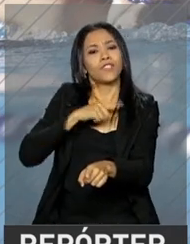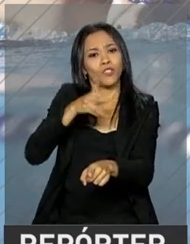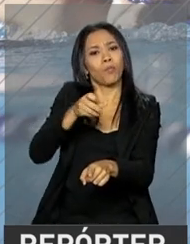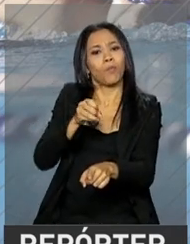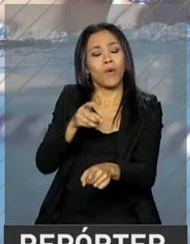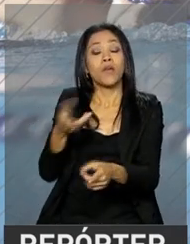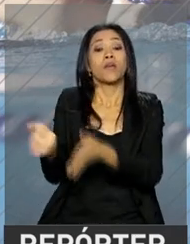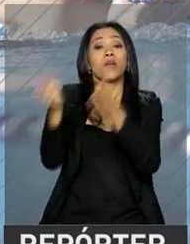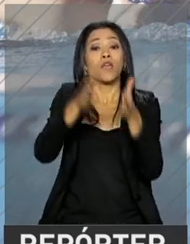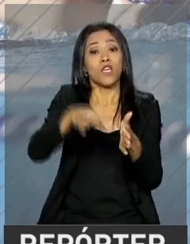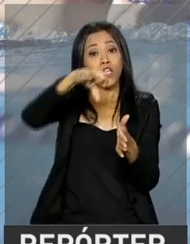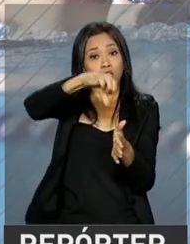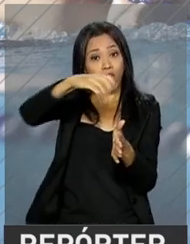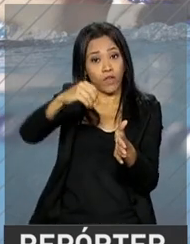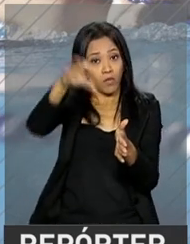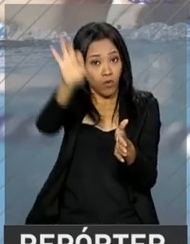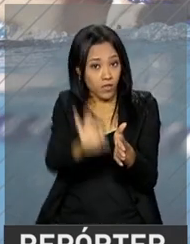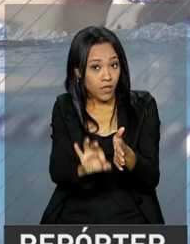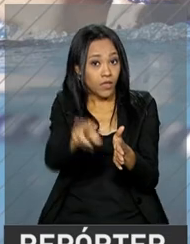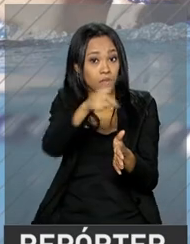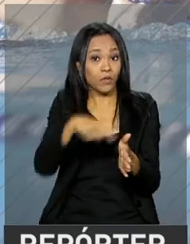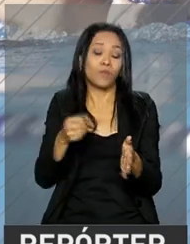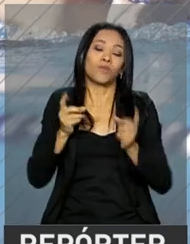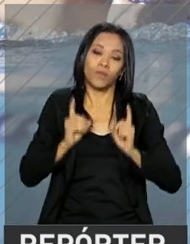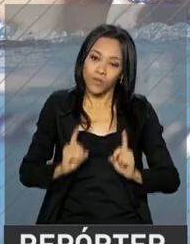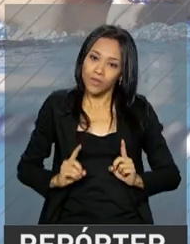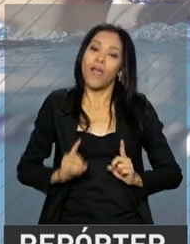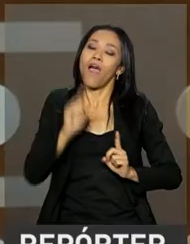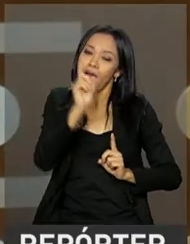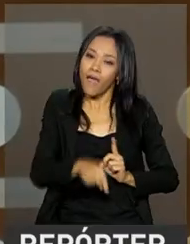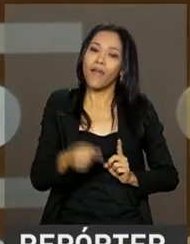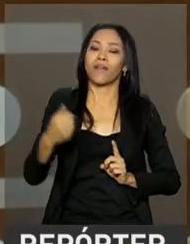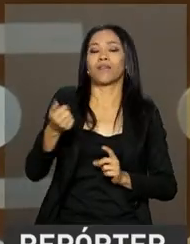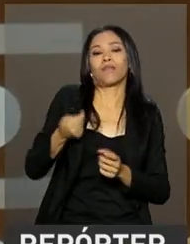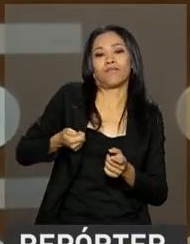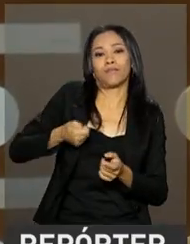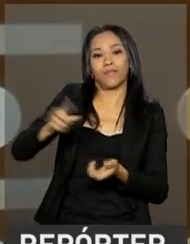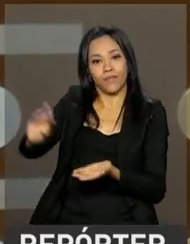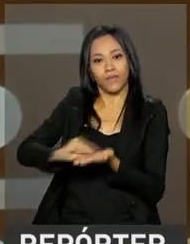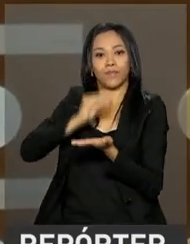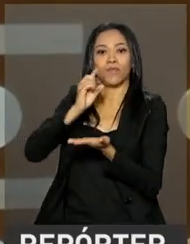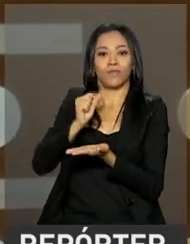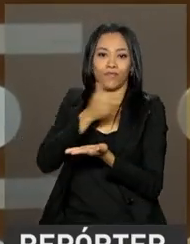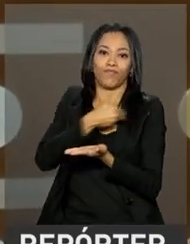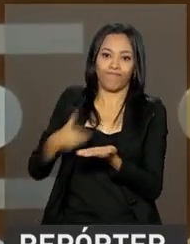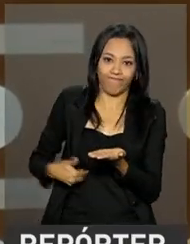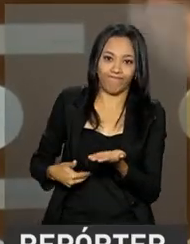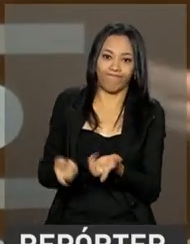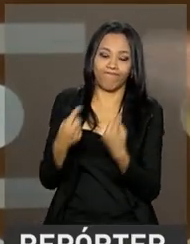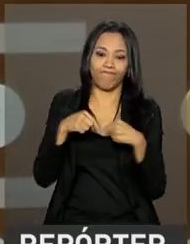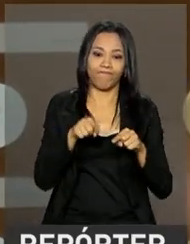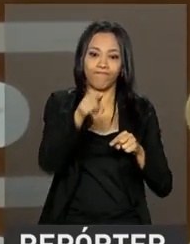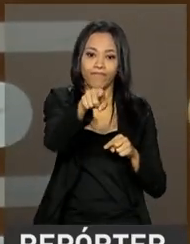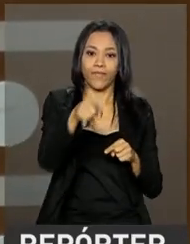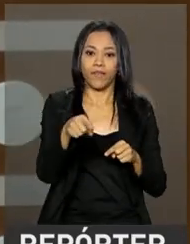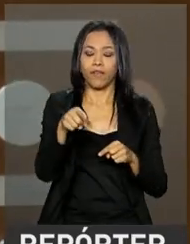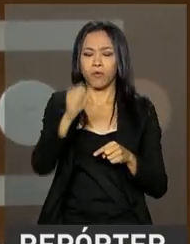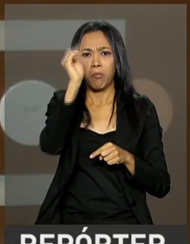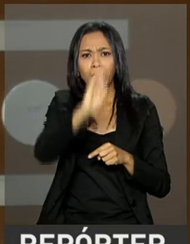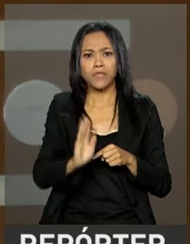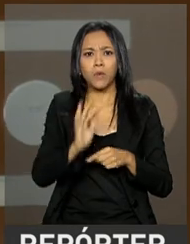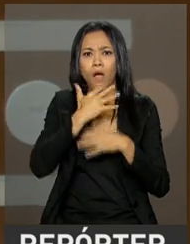de 90% dos atletas paralímpicos eram bolsistas nós nos orgulhamos de ver como o brasil encantou